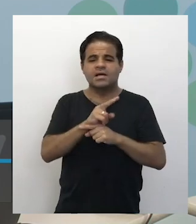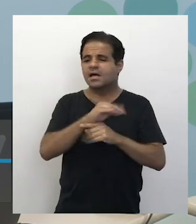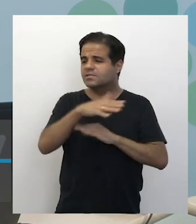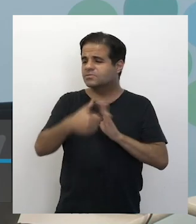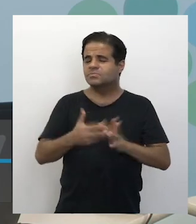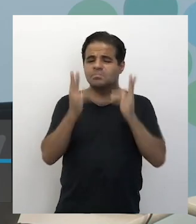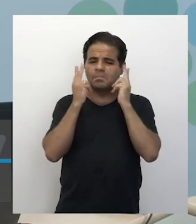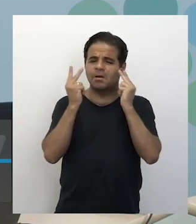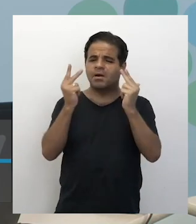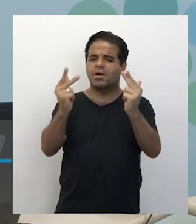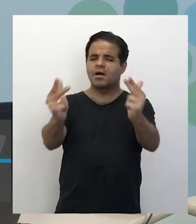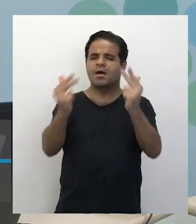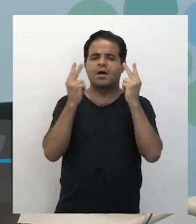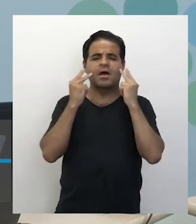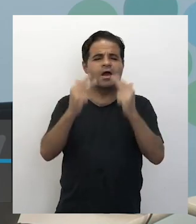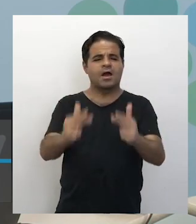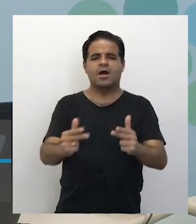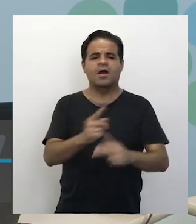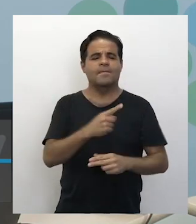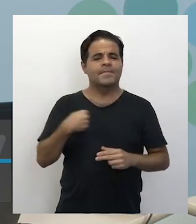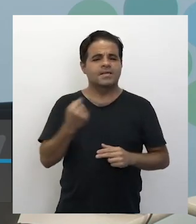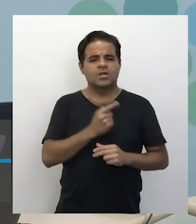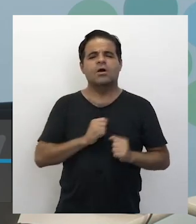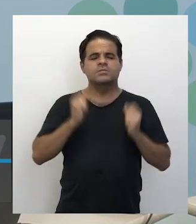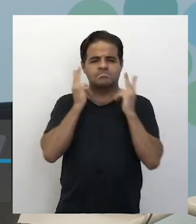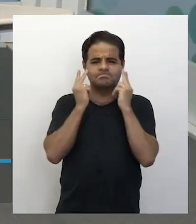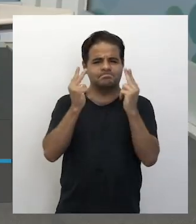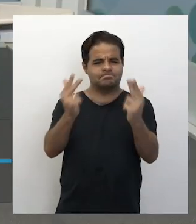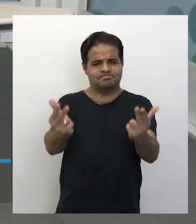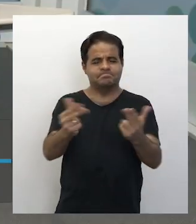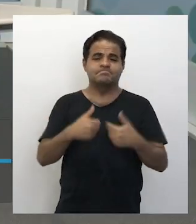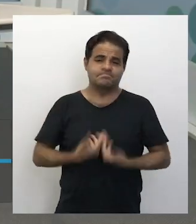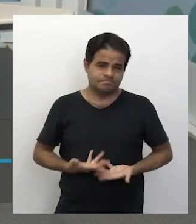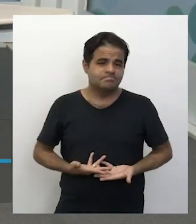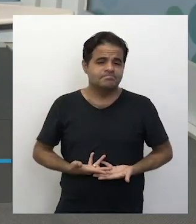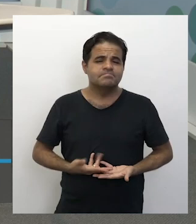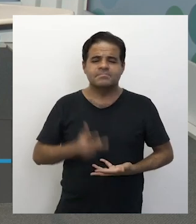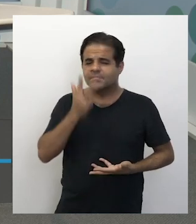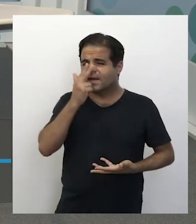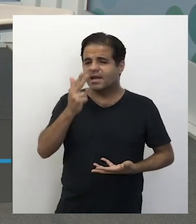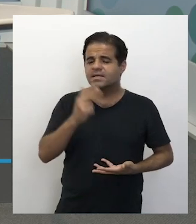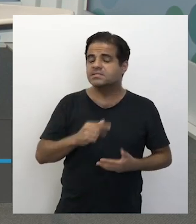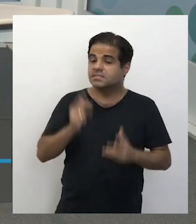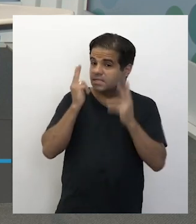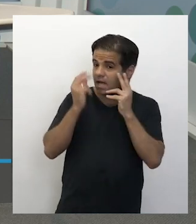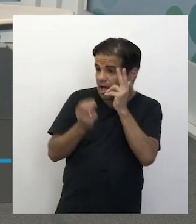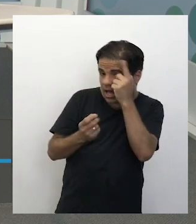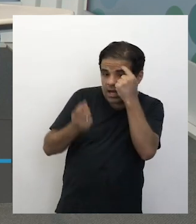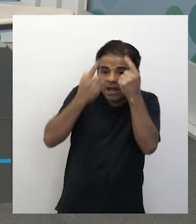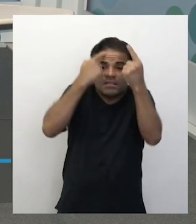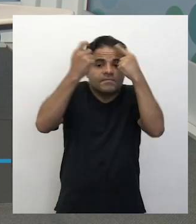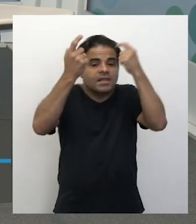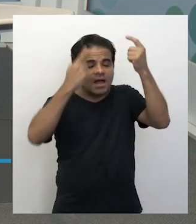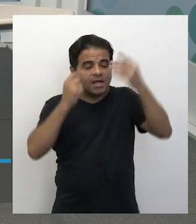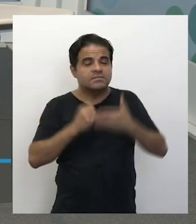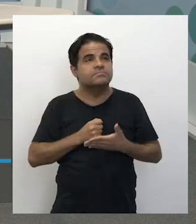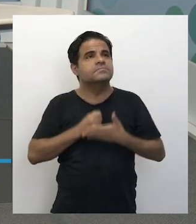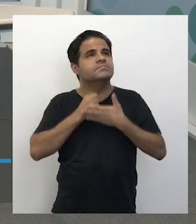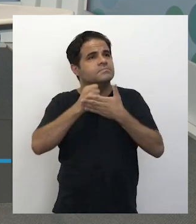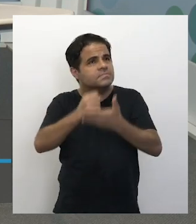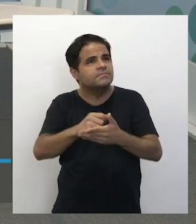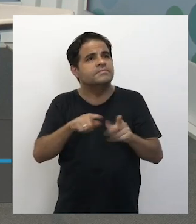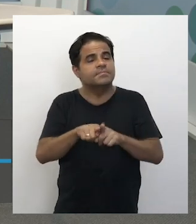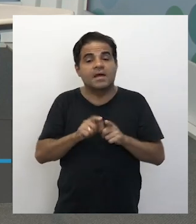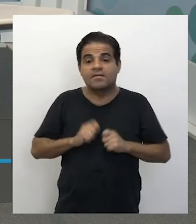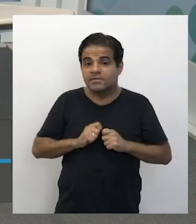normalidade como se fosse a nossa normalidade. Muito bem, professor. E assim, a criatividade, ela nos leva também